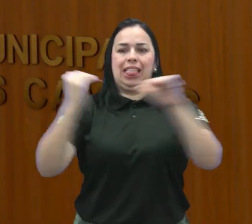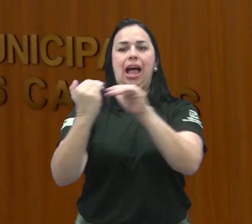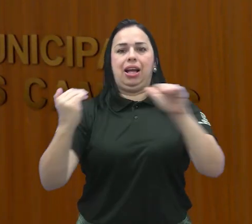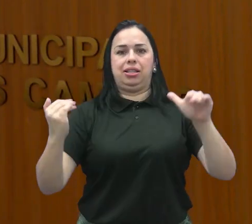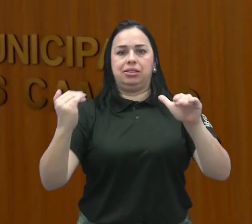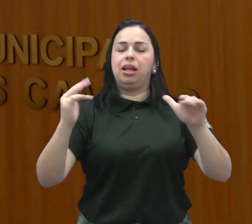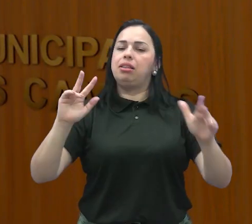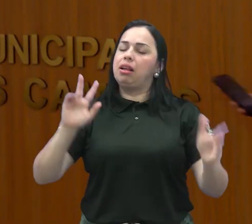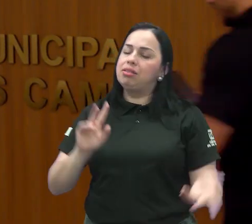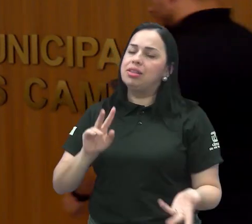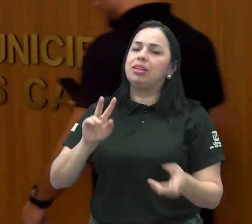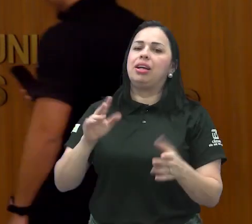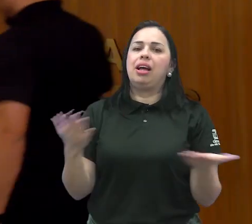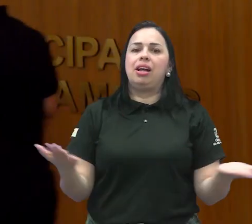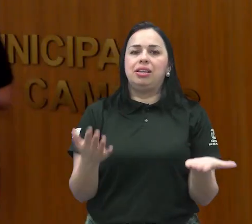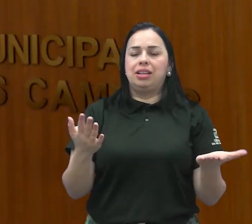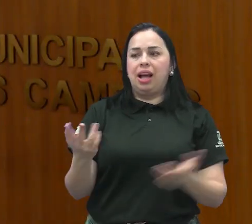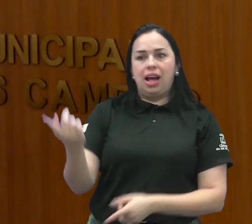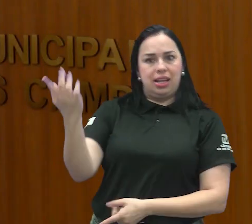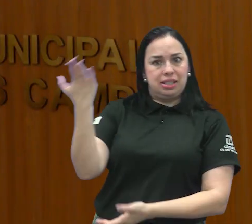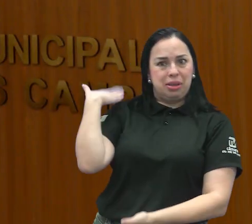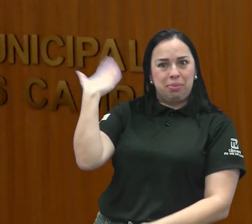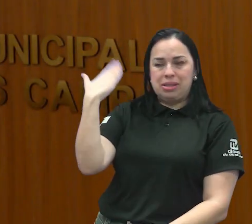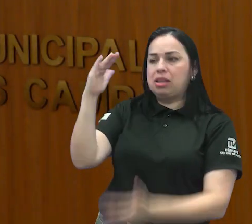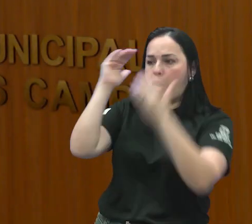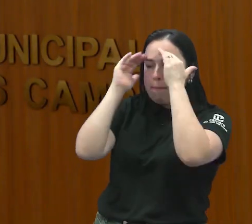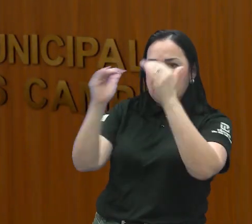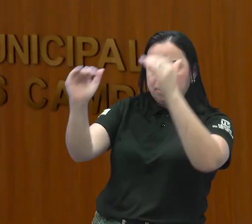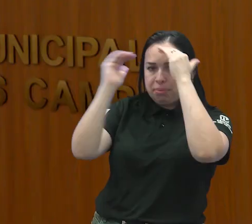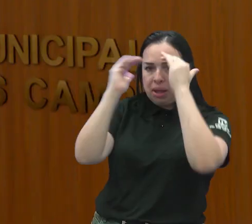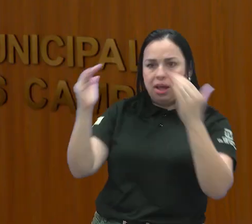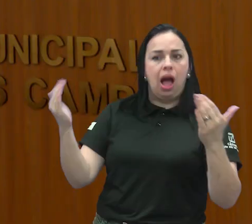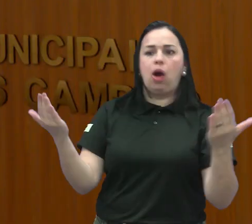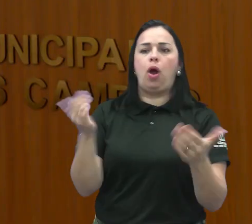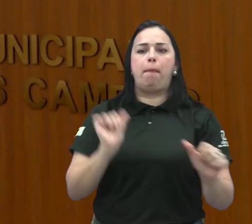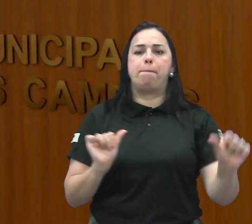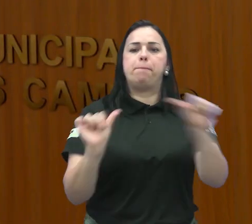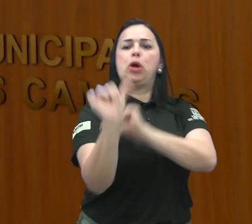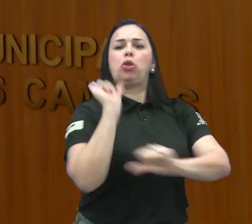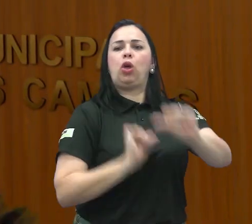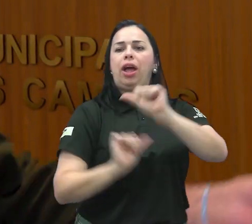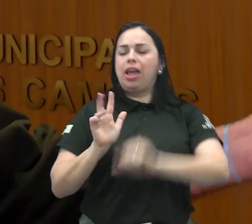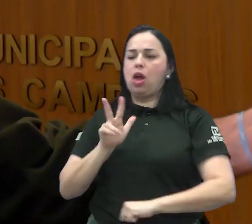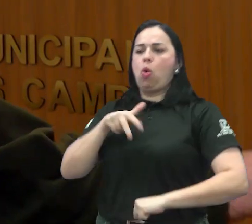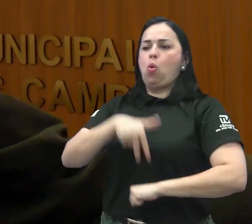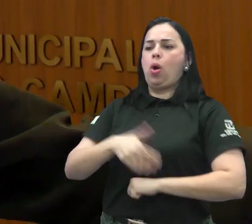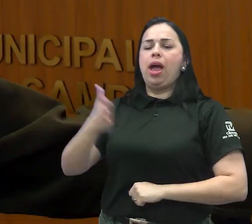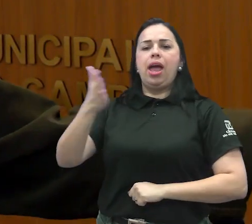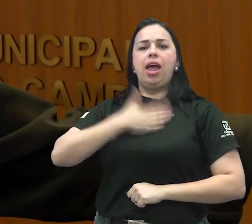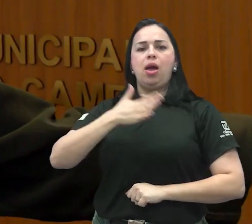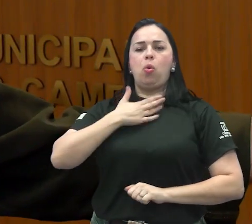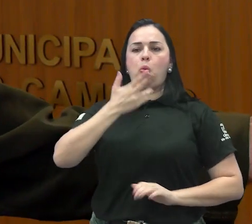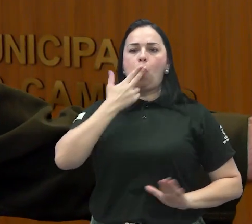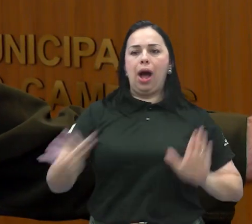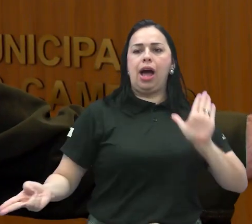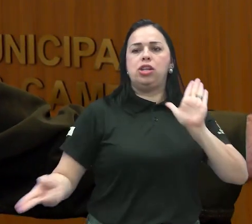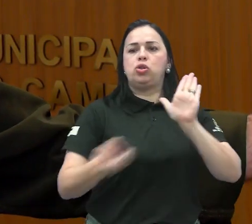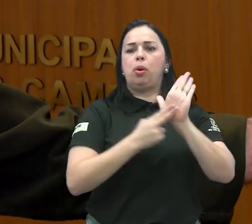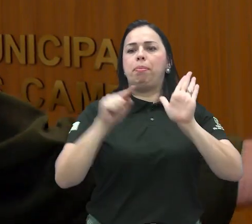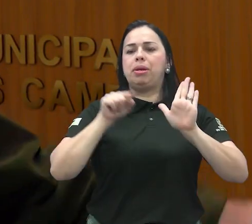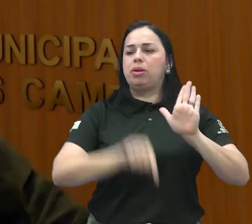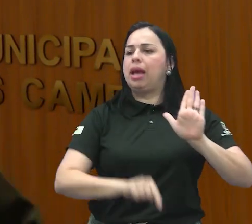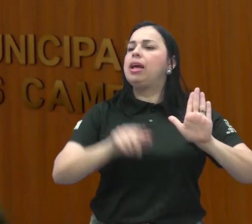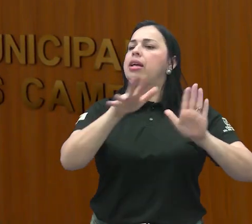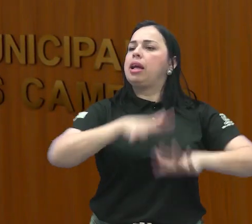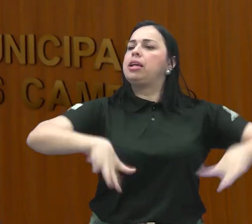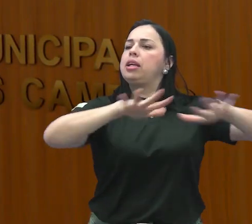eu tenho um superextrato. Então eu mudo um pouco o sentido, eu saio da submissão e assumo o comando e